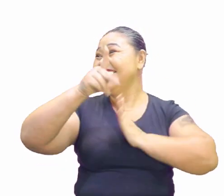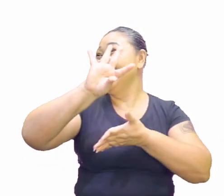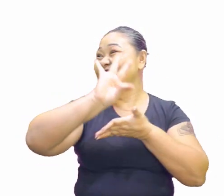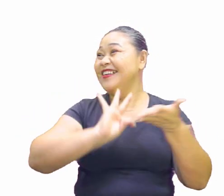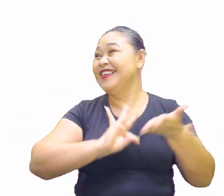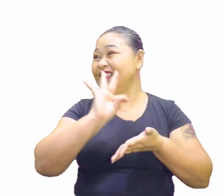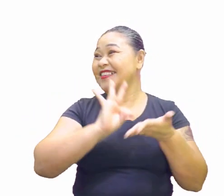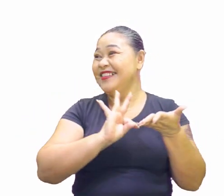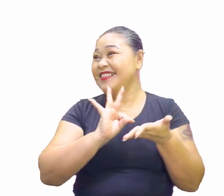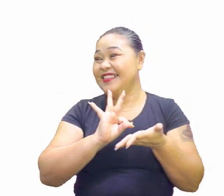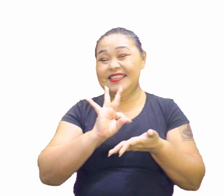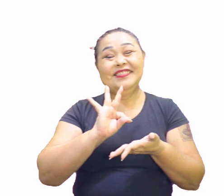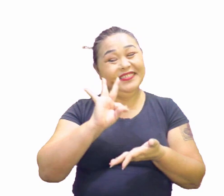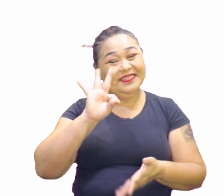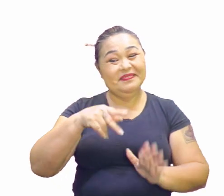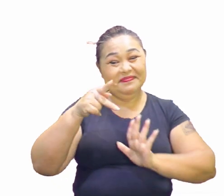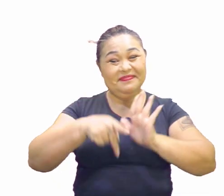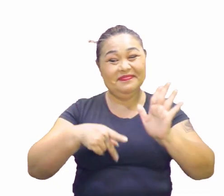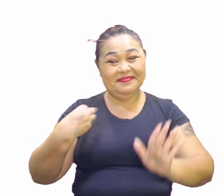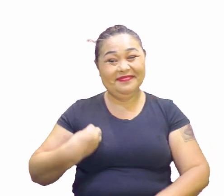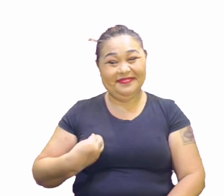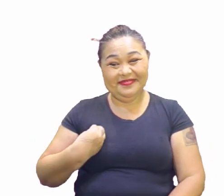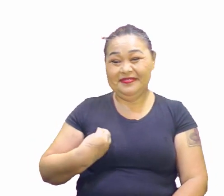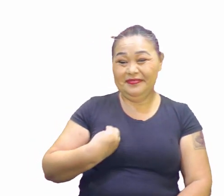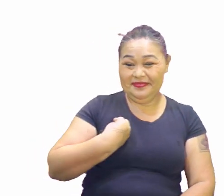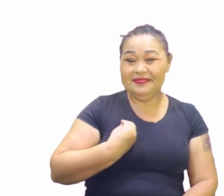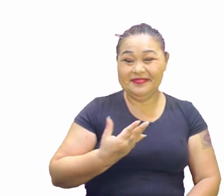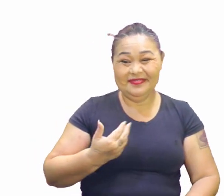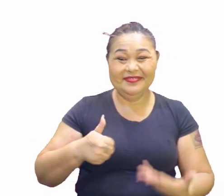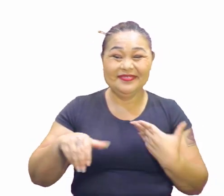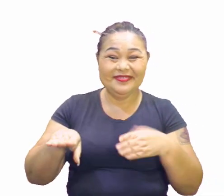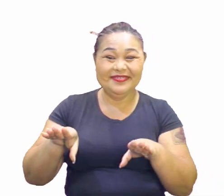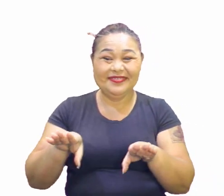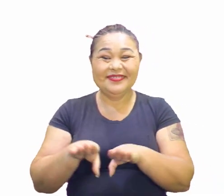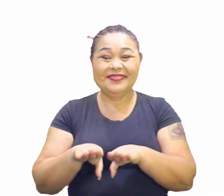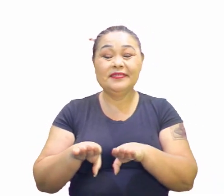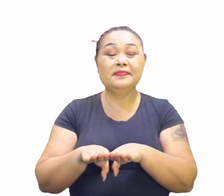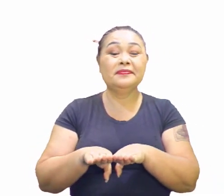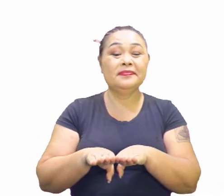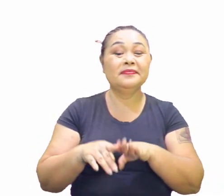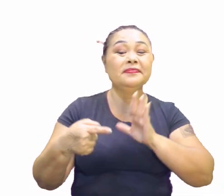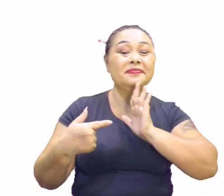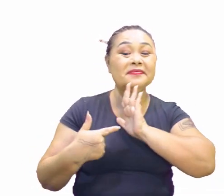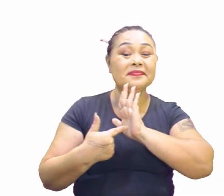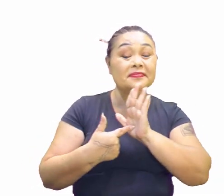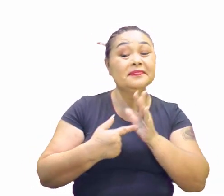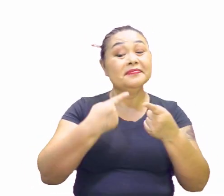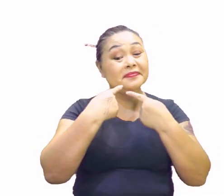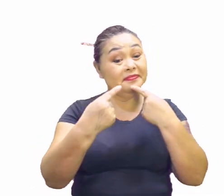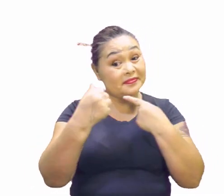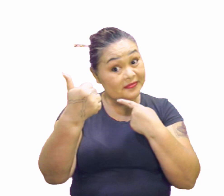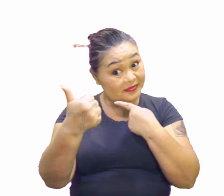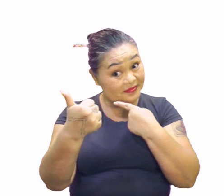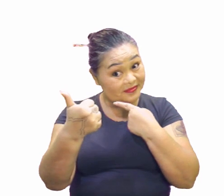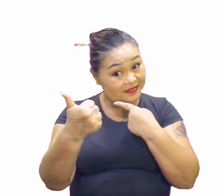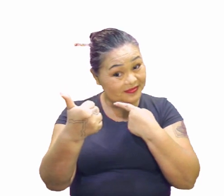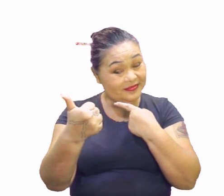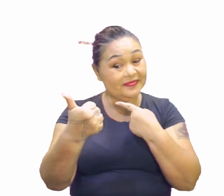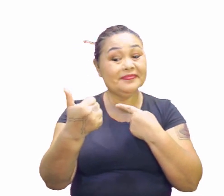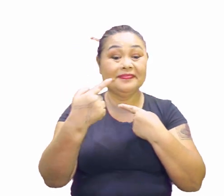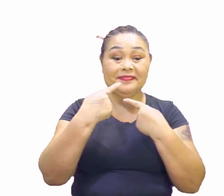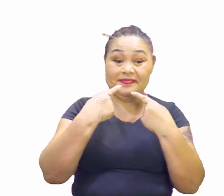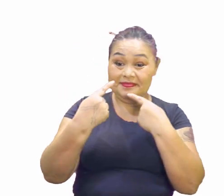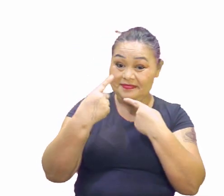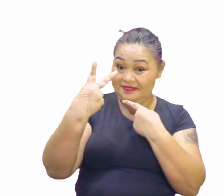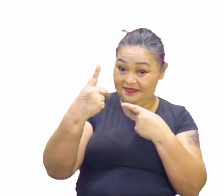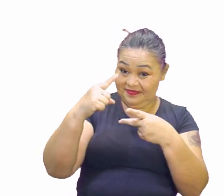de texto. Não deixa de ser um projeto de vida, que isso que também, vai te dar o resultado, também. Né? Apresenta os argumentos 1